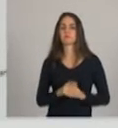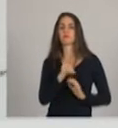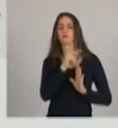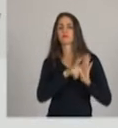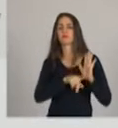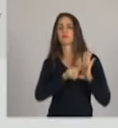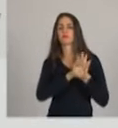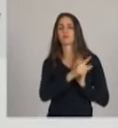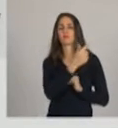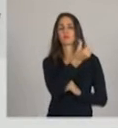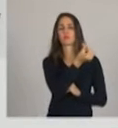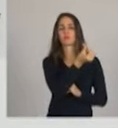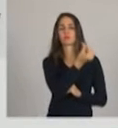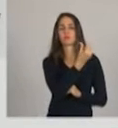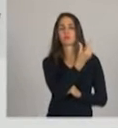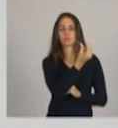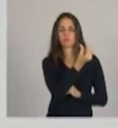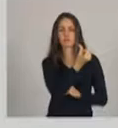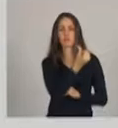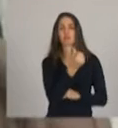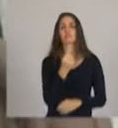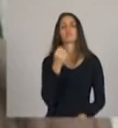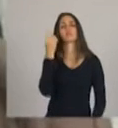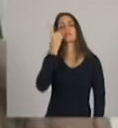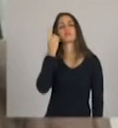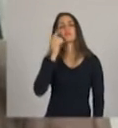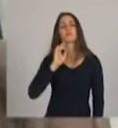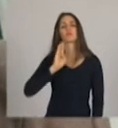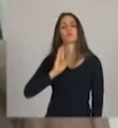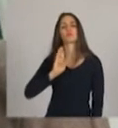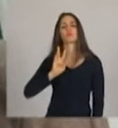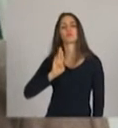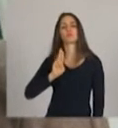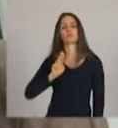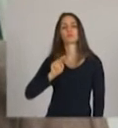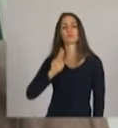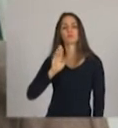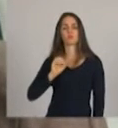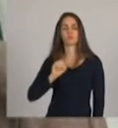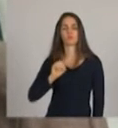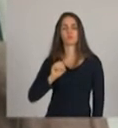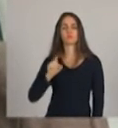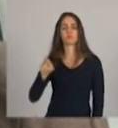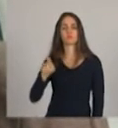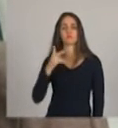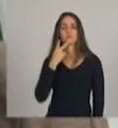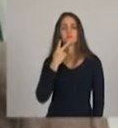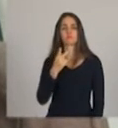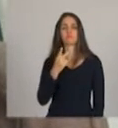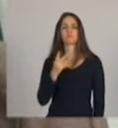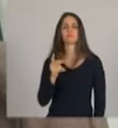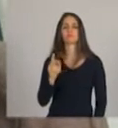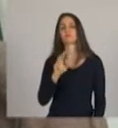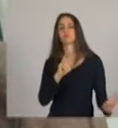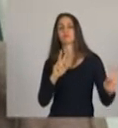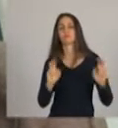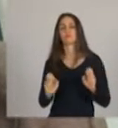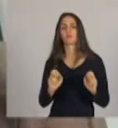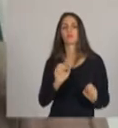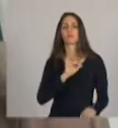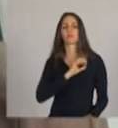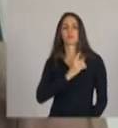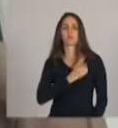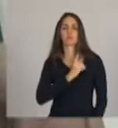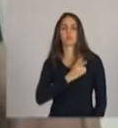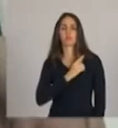projeto 1621, deputado Bruno Lamas, declarando utilidade pública a Associação Delegado de Polícia do Estado do